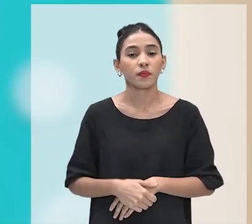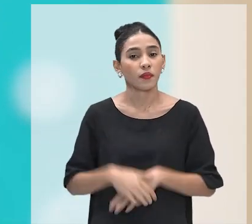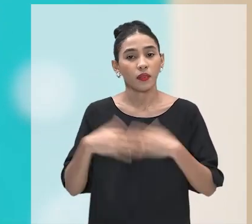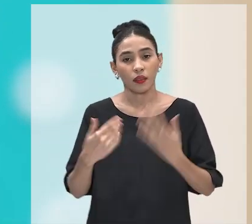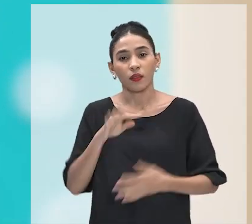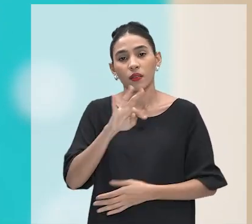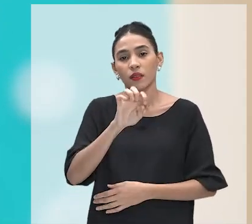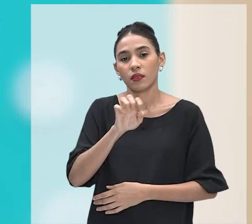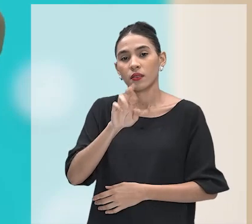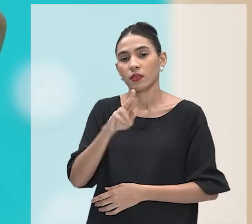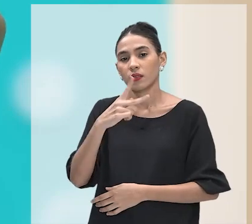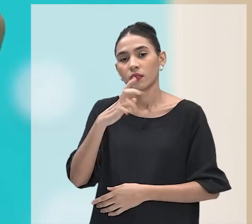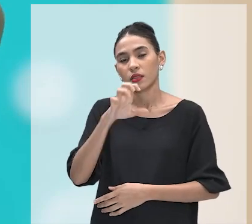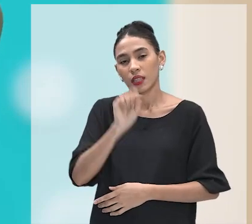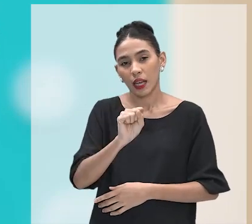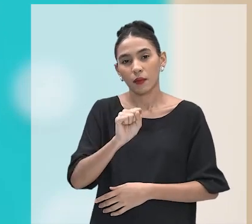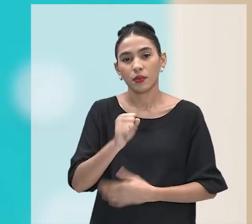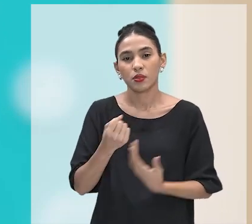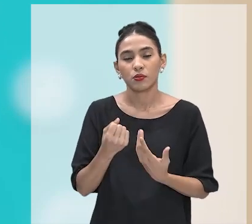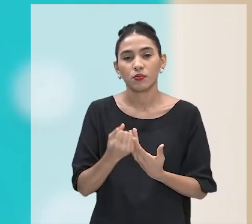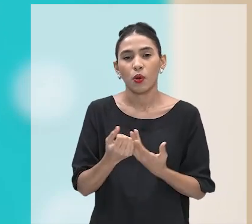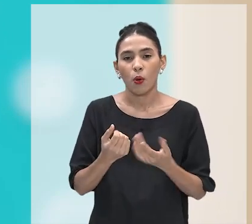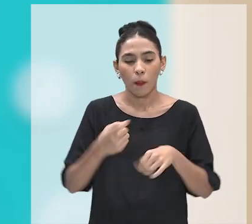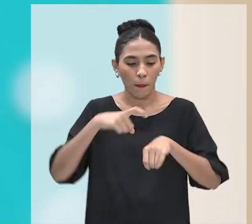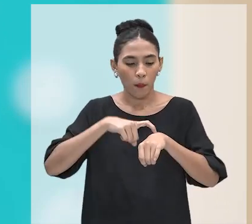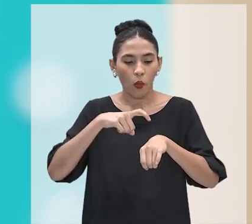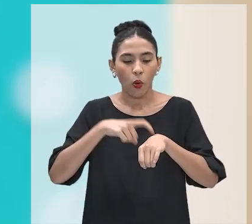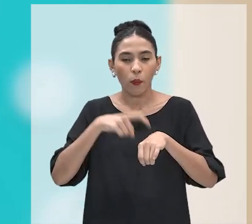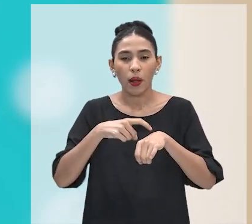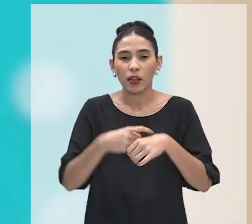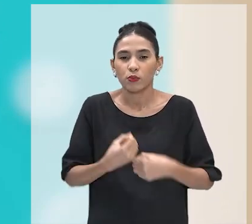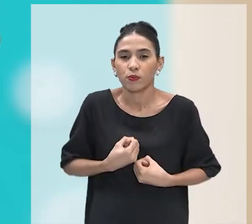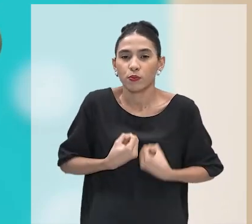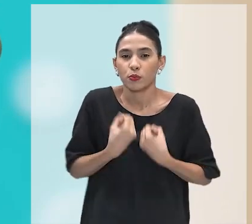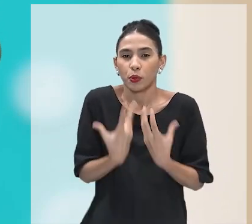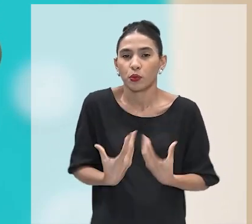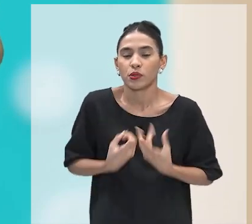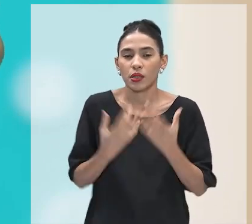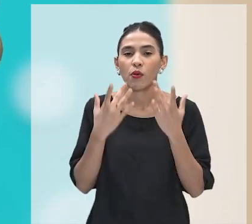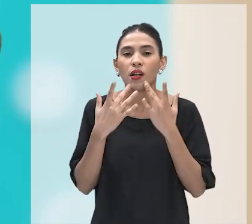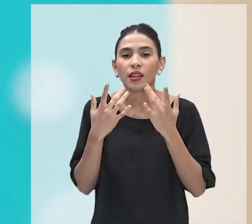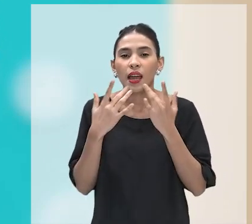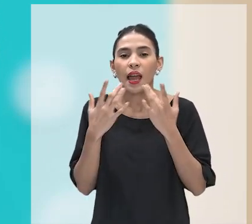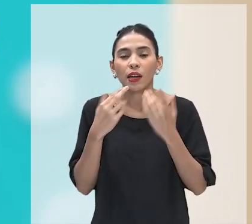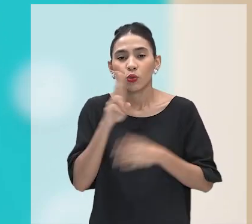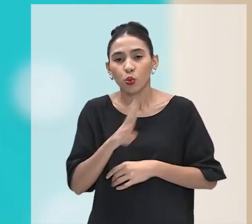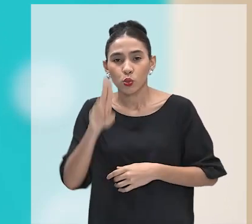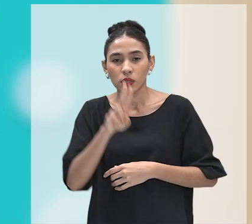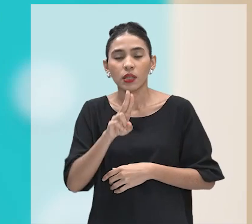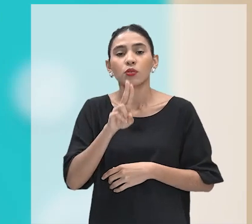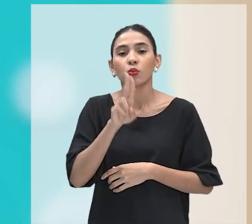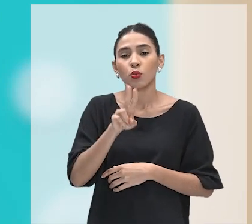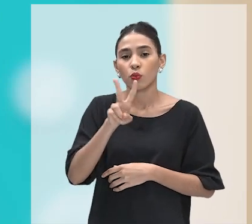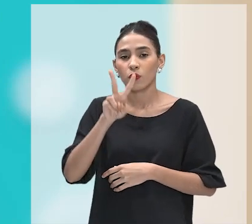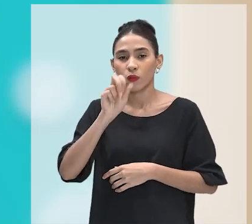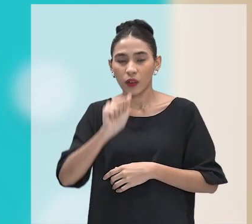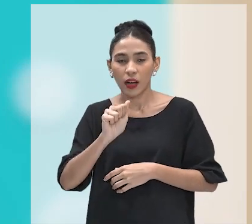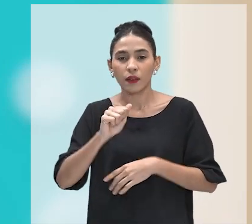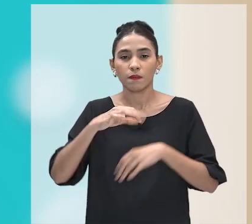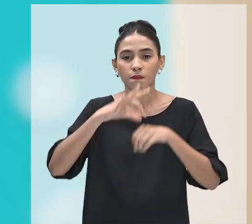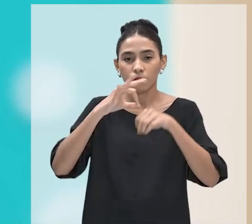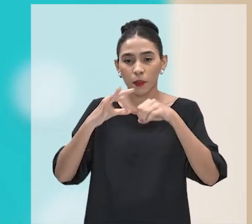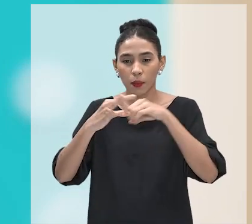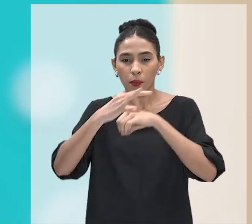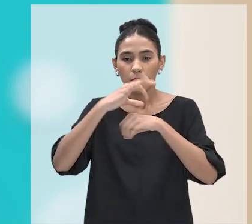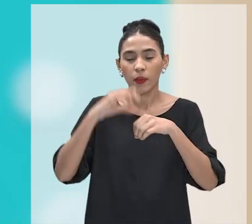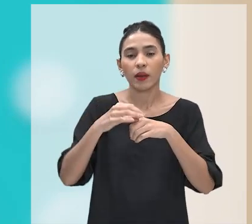ao colocar o cacho de uva na sua cabeça, ele deu a questão da palavra